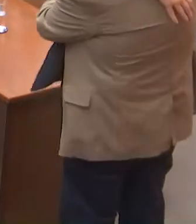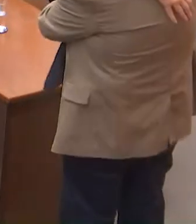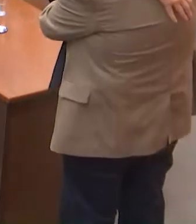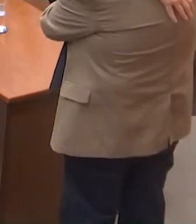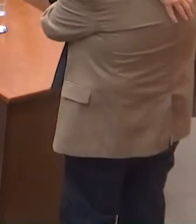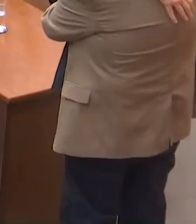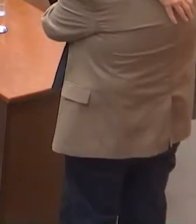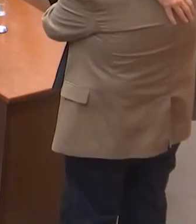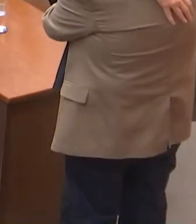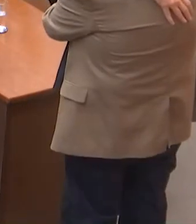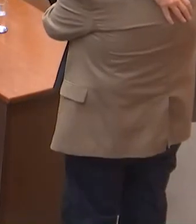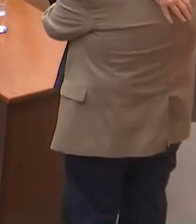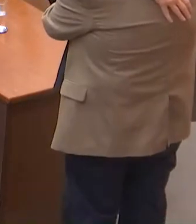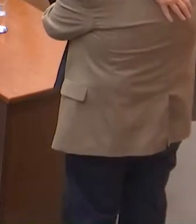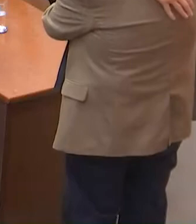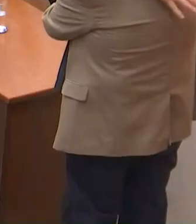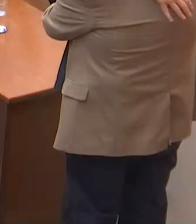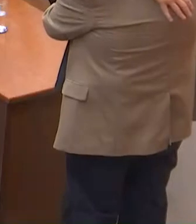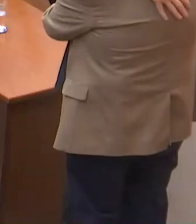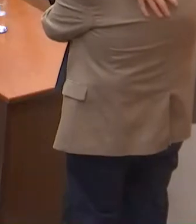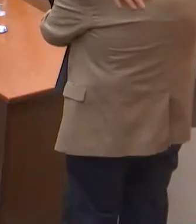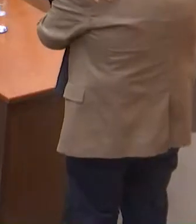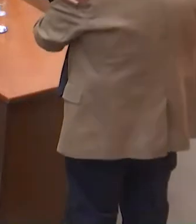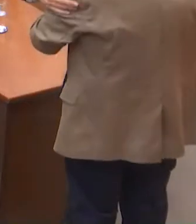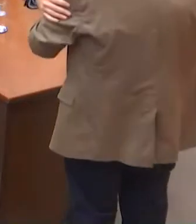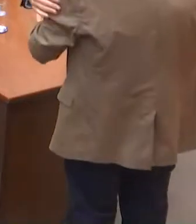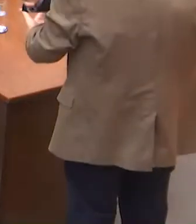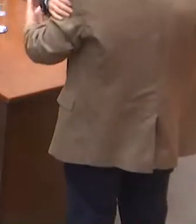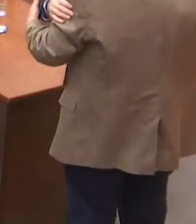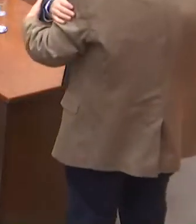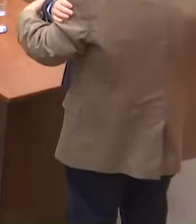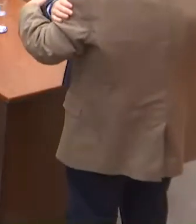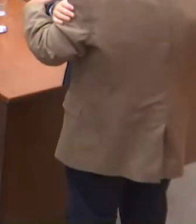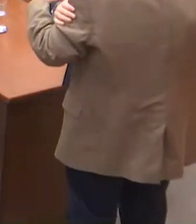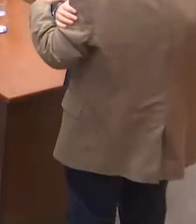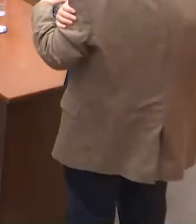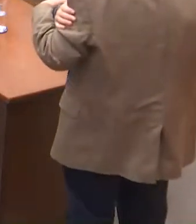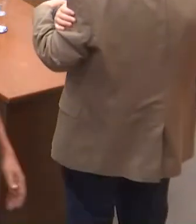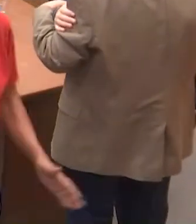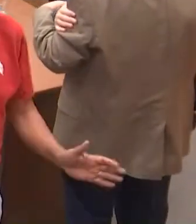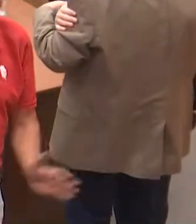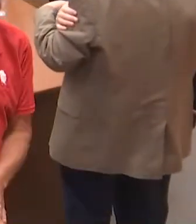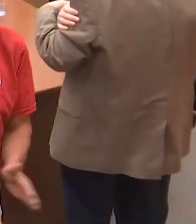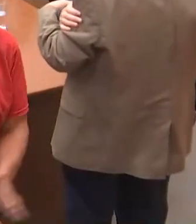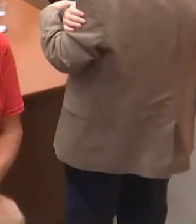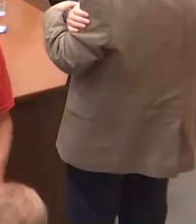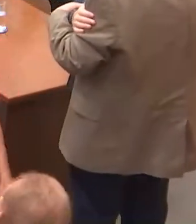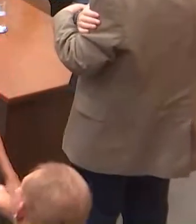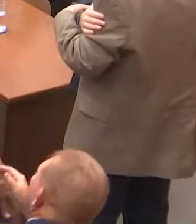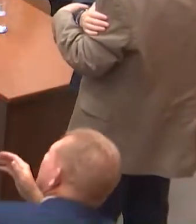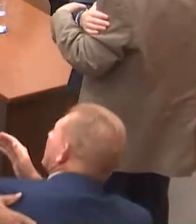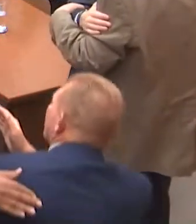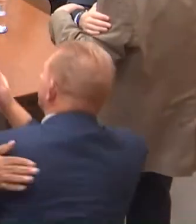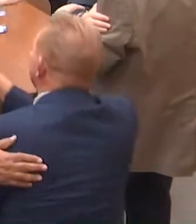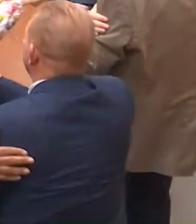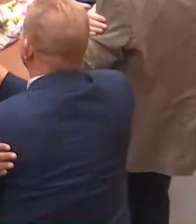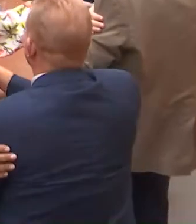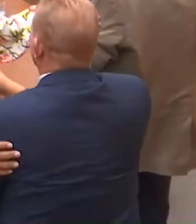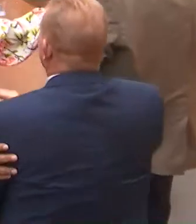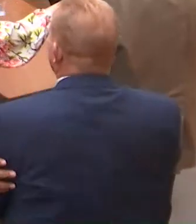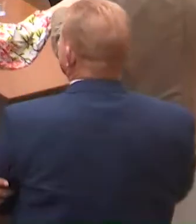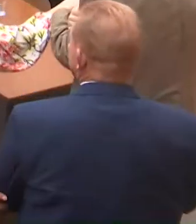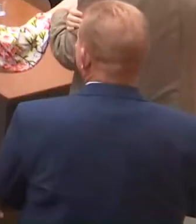precisamos fazer um conselho municipal. Pode. É rapidinho, sem atrapalhar a sessão. Pode. Onde que nós vamos fazer?